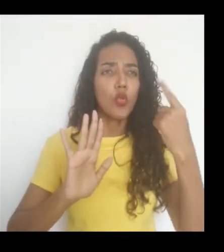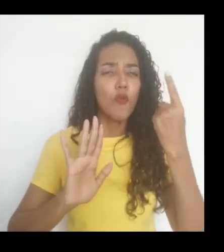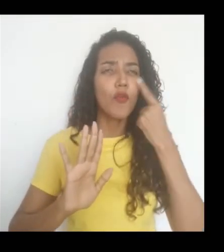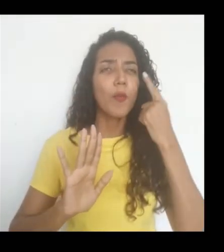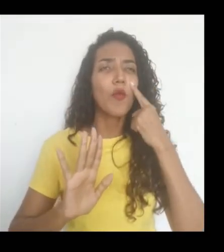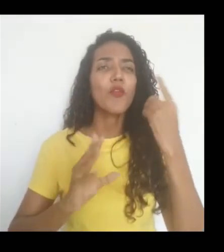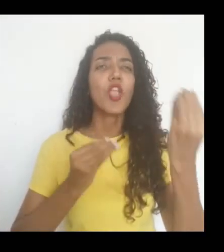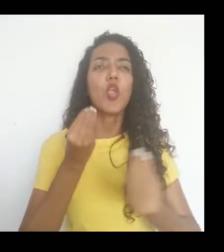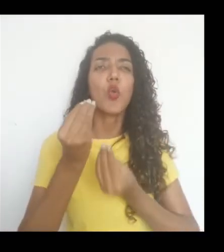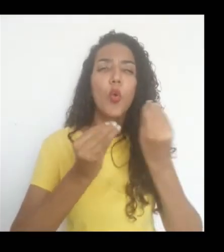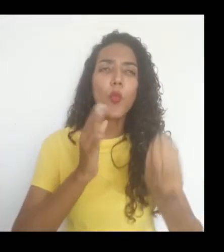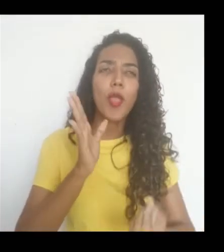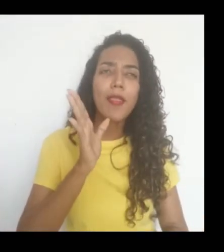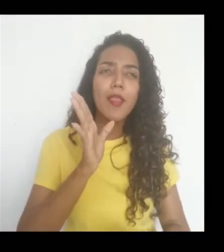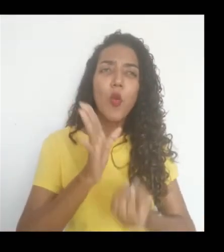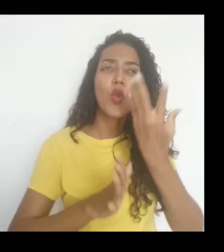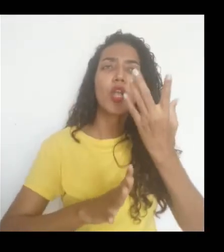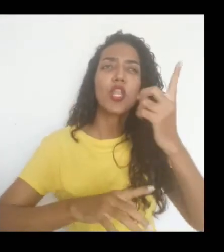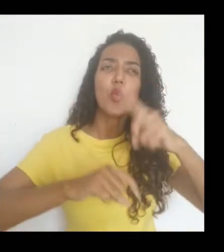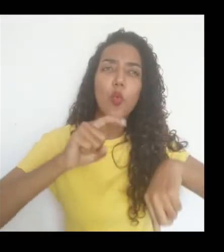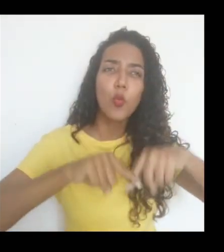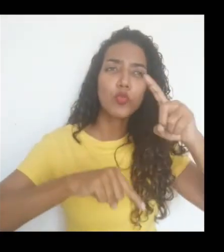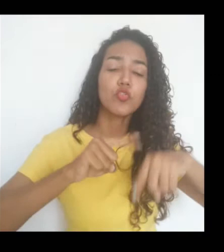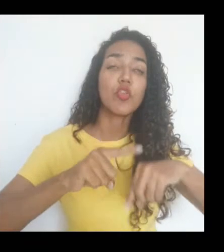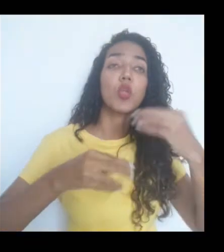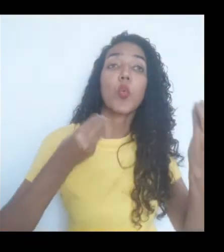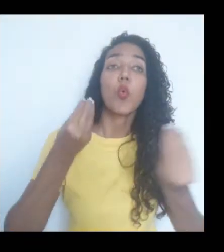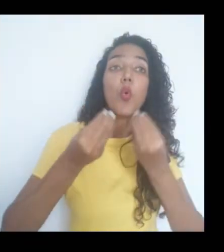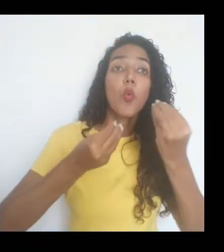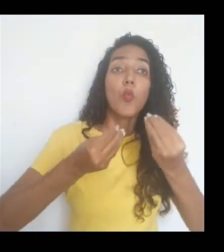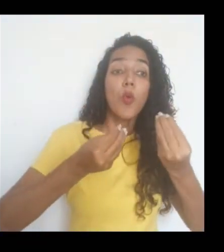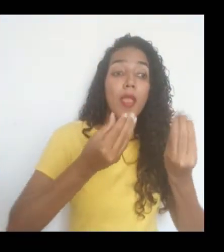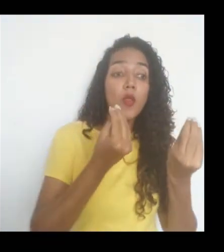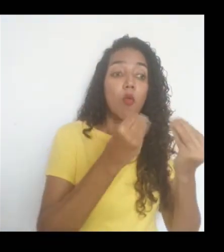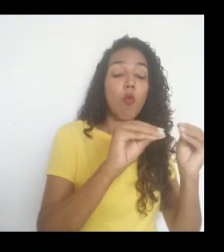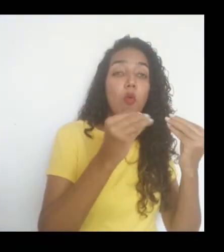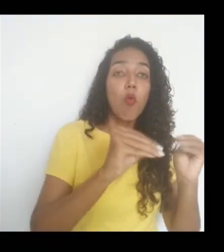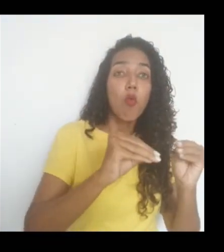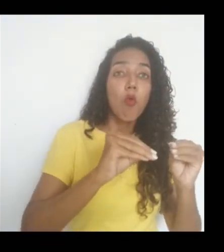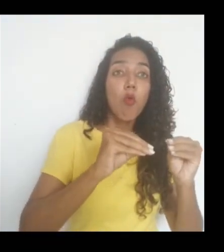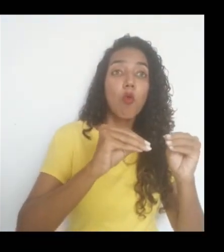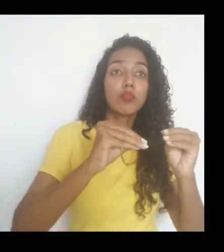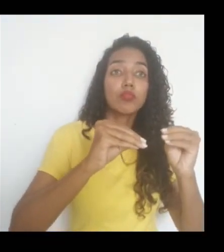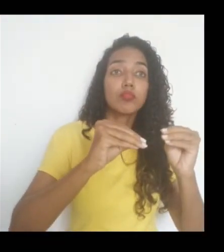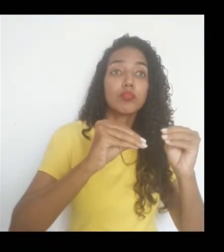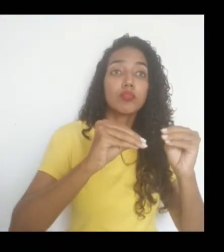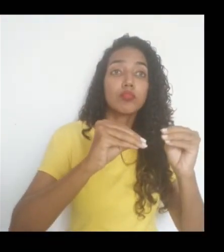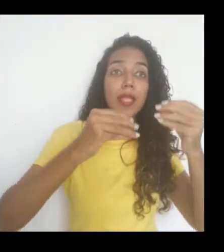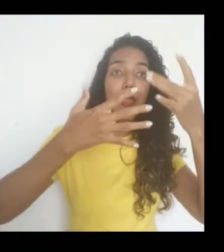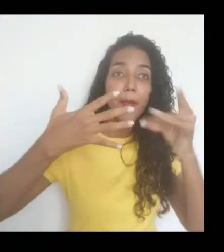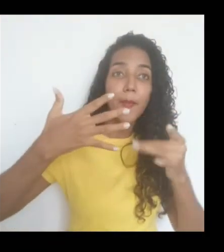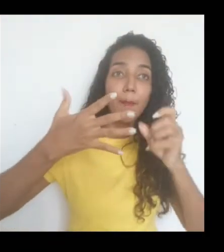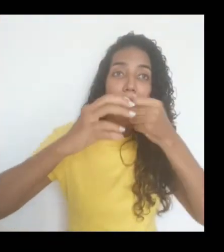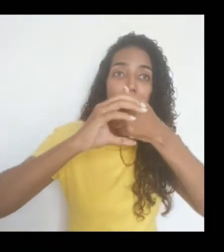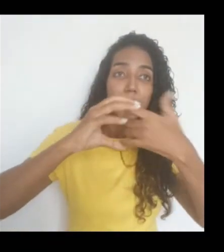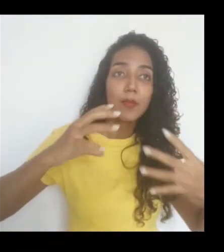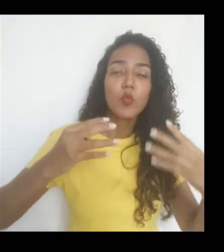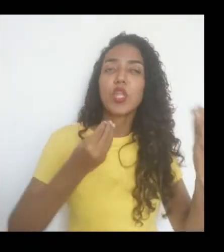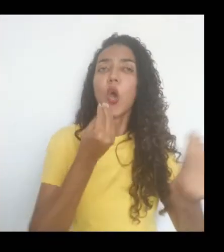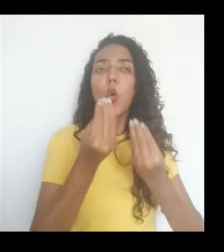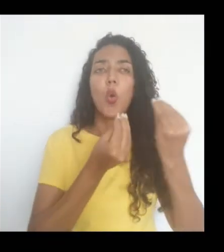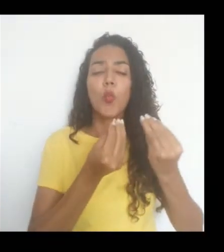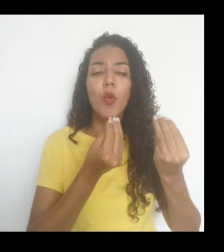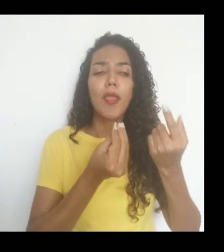os atributos, como é que eu defino as ações, ou seja, os métodos que ele possui. Por hora, é apenas importante